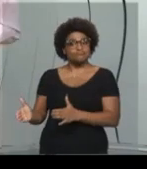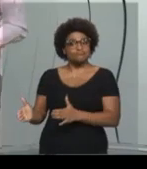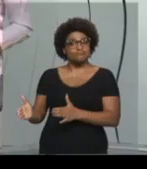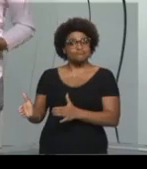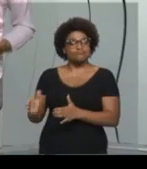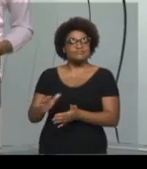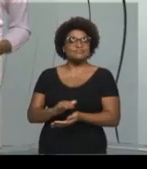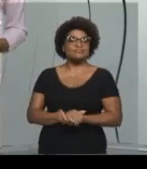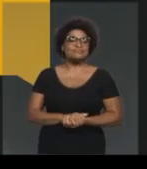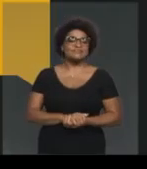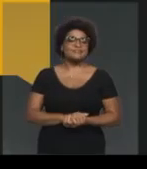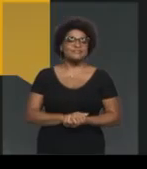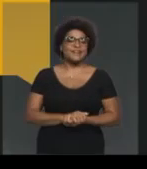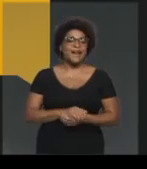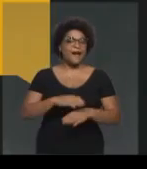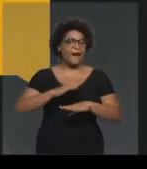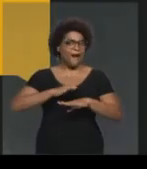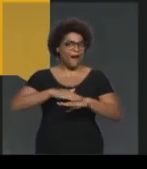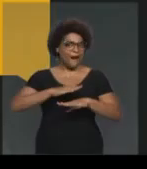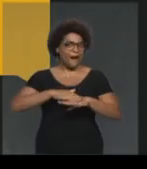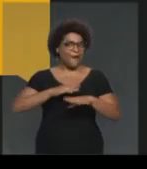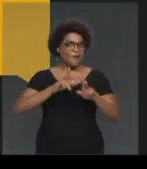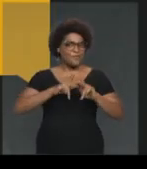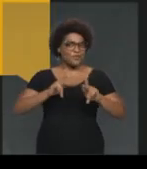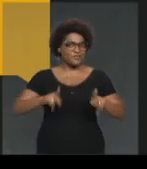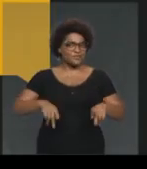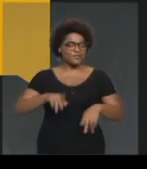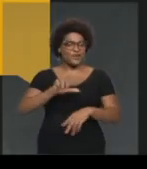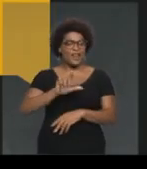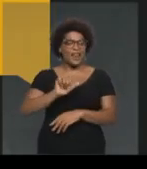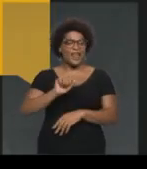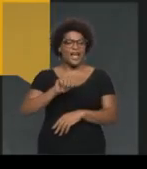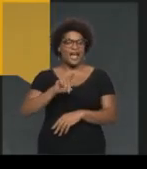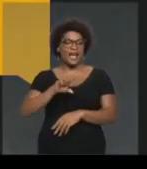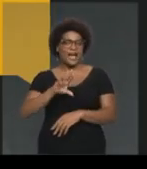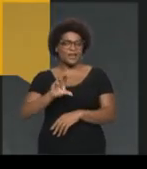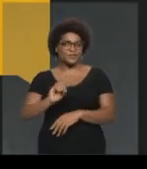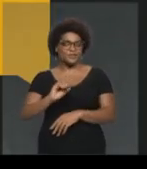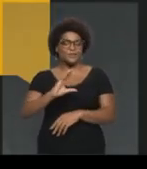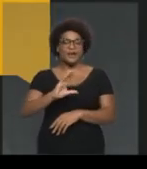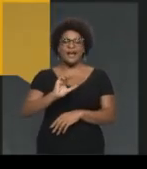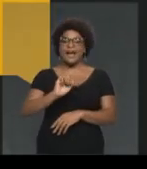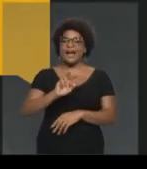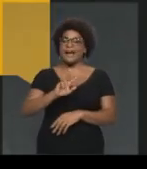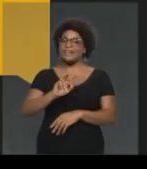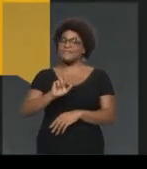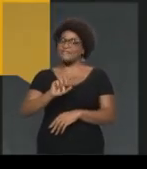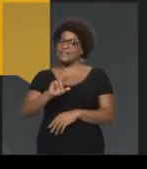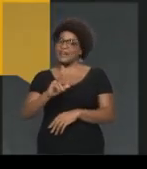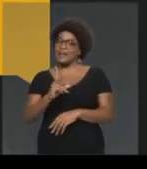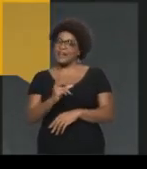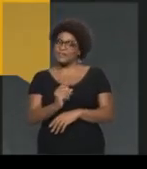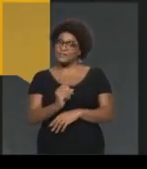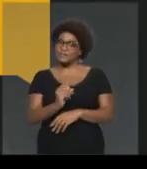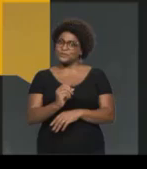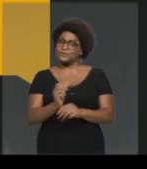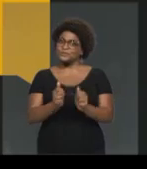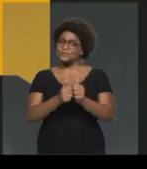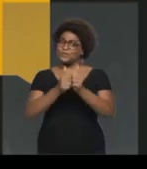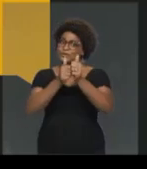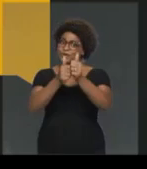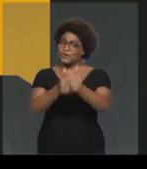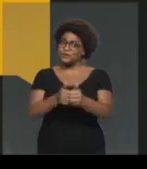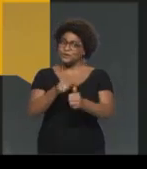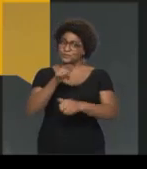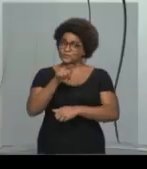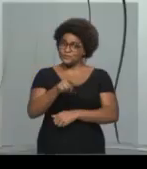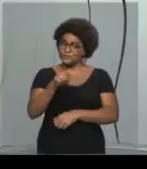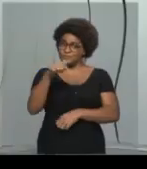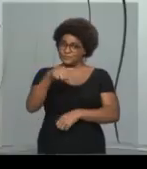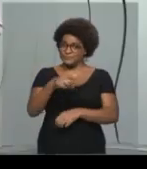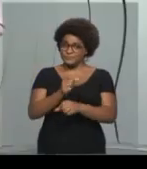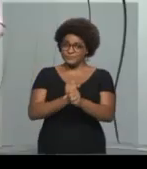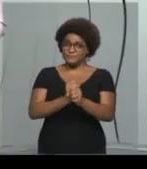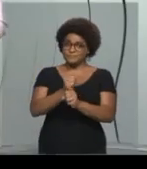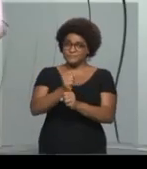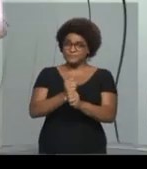Eu sou o professor Leandro Carvalho, vou acompanhar você esse ano na disciplina de filosofia,